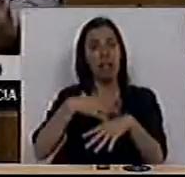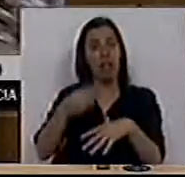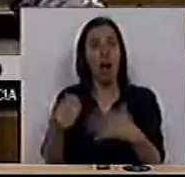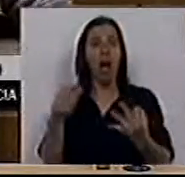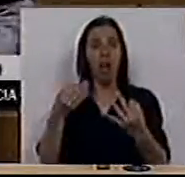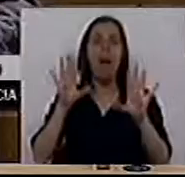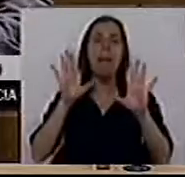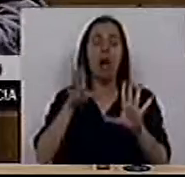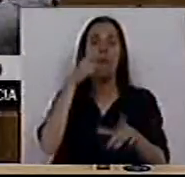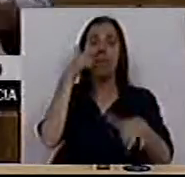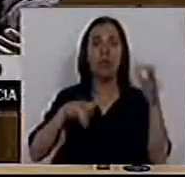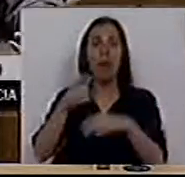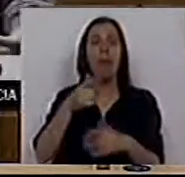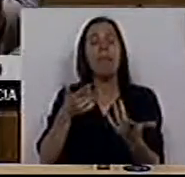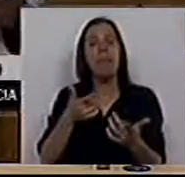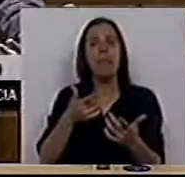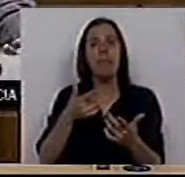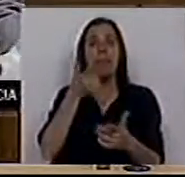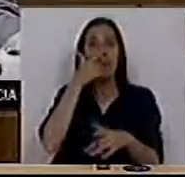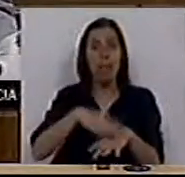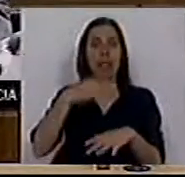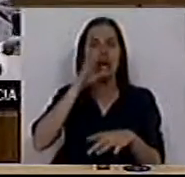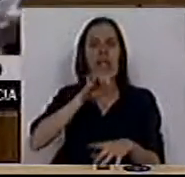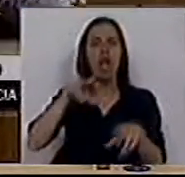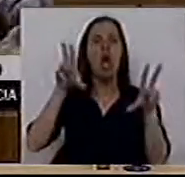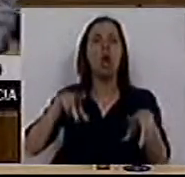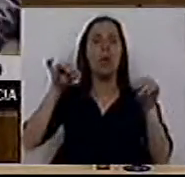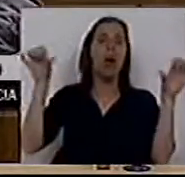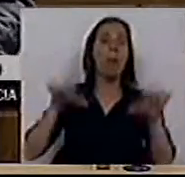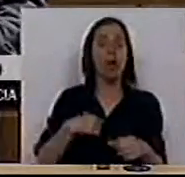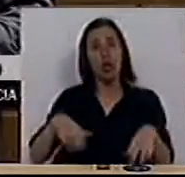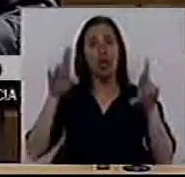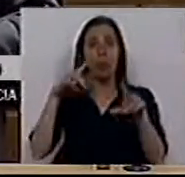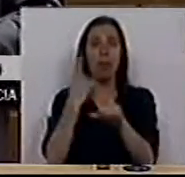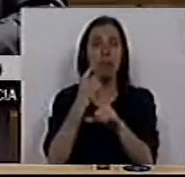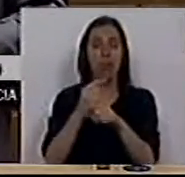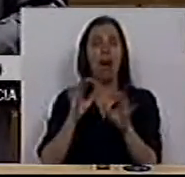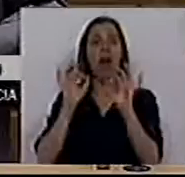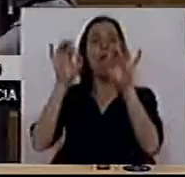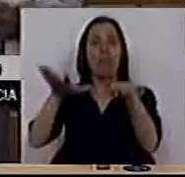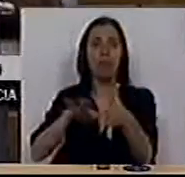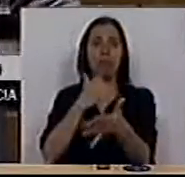tardias, mas que, como diz o povo, é bem que mais vale tarde do que nunca, assim seja também que chegamos a